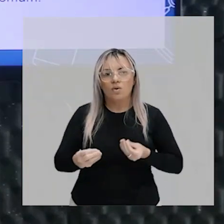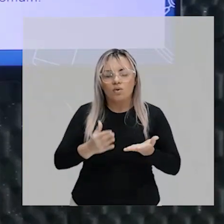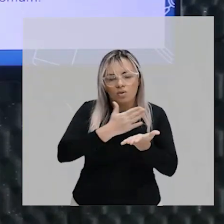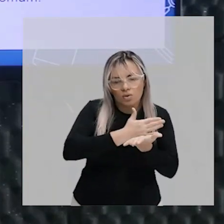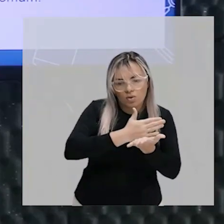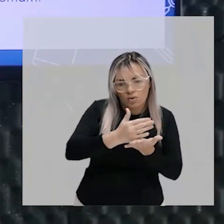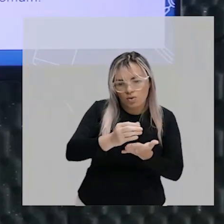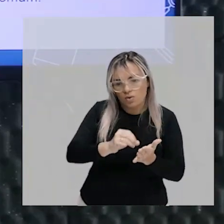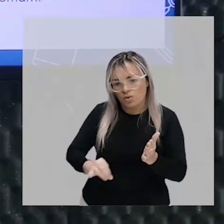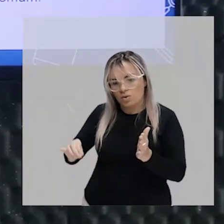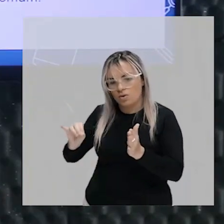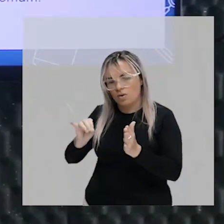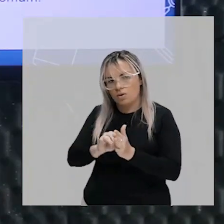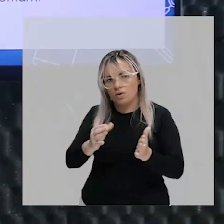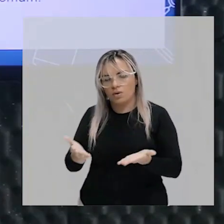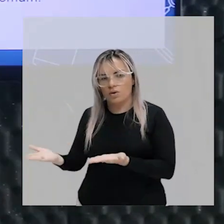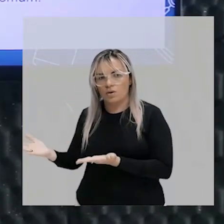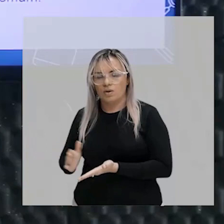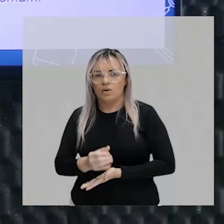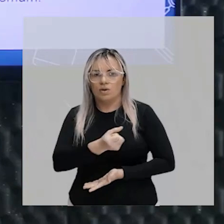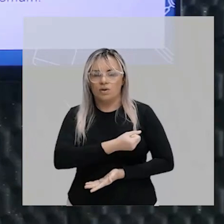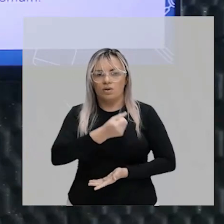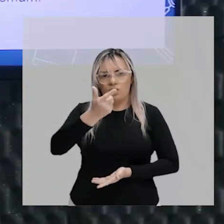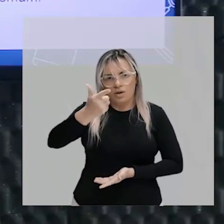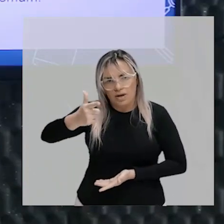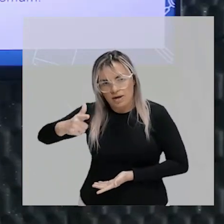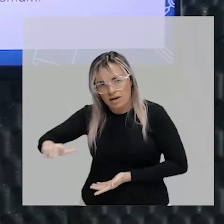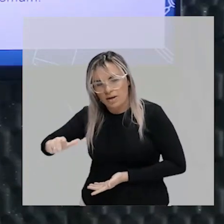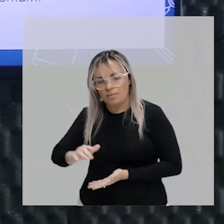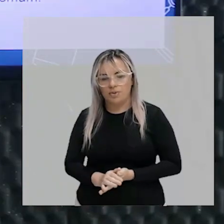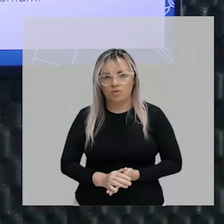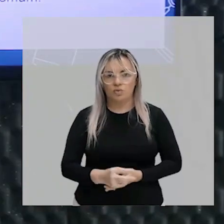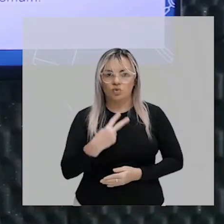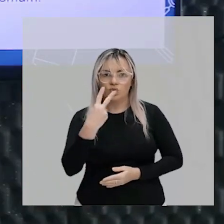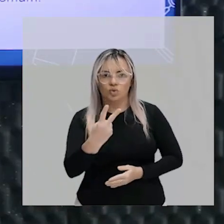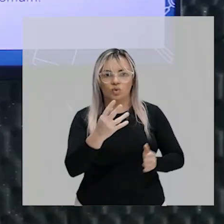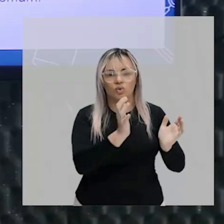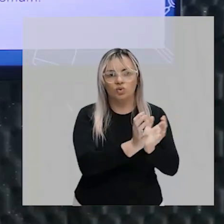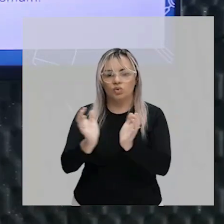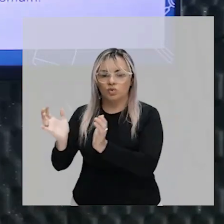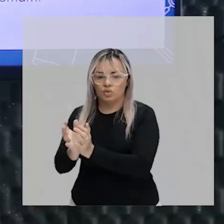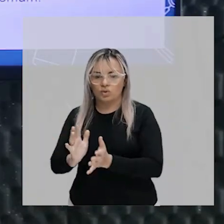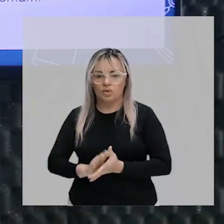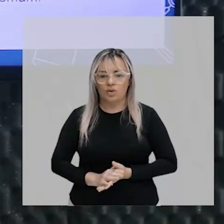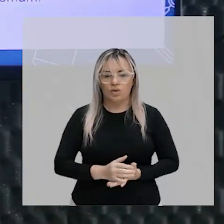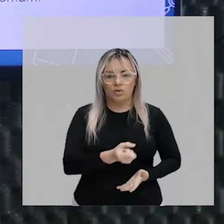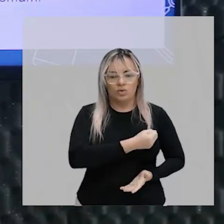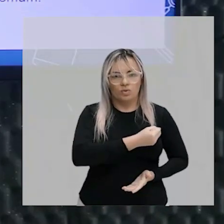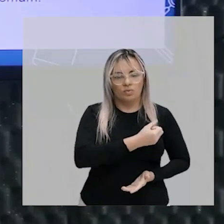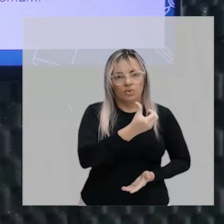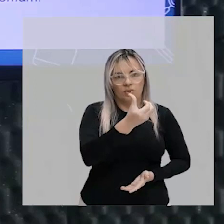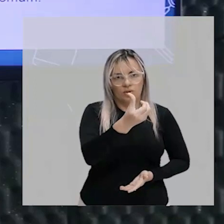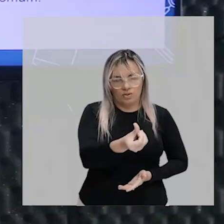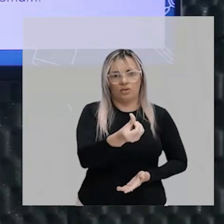minha identificação de números que se repetem Em ambos os conjuntos veja eu tenho o número 6 se repete então